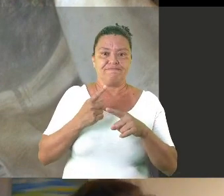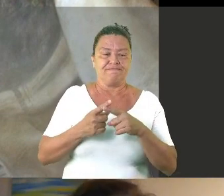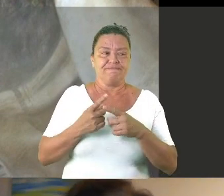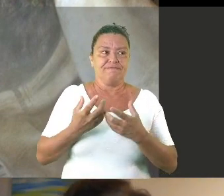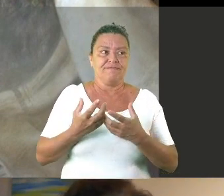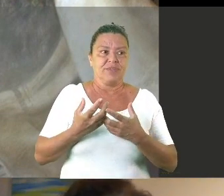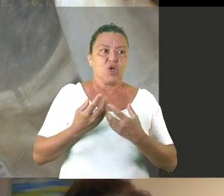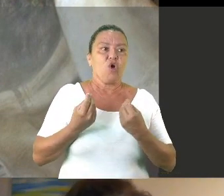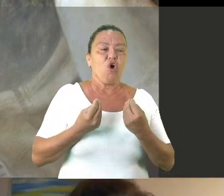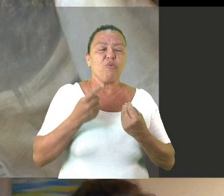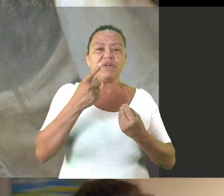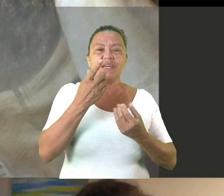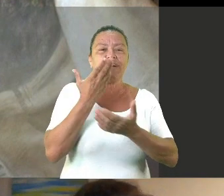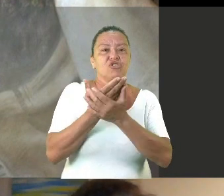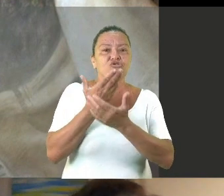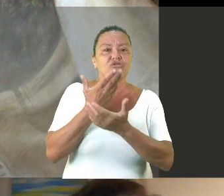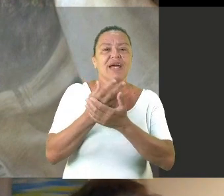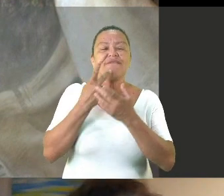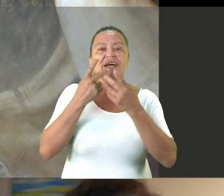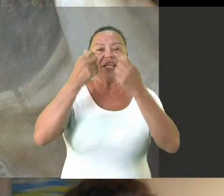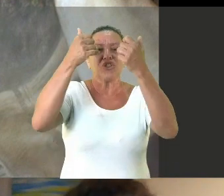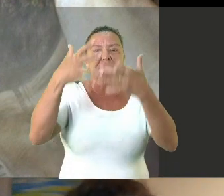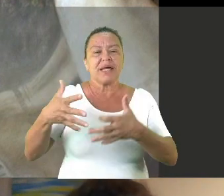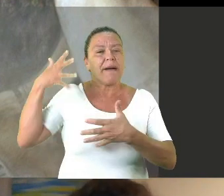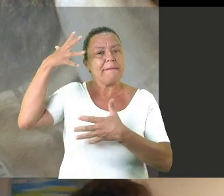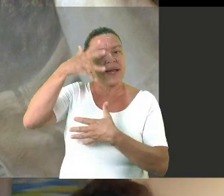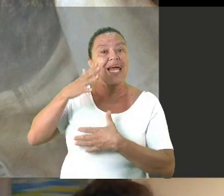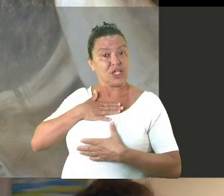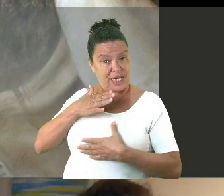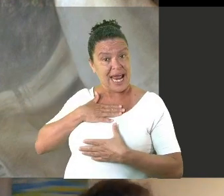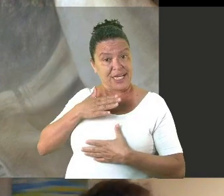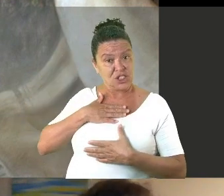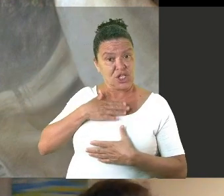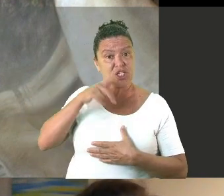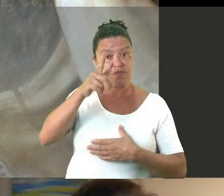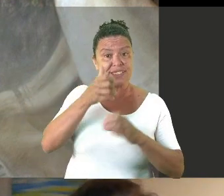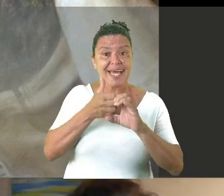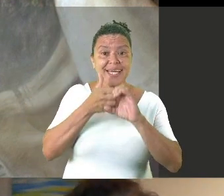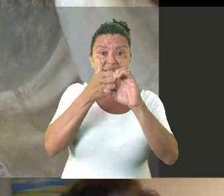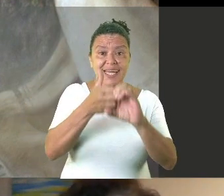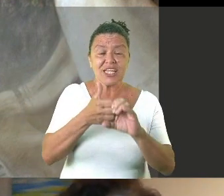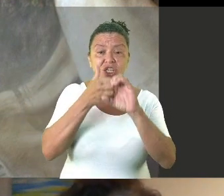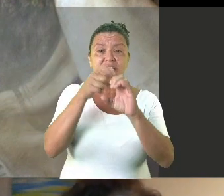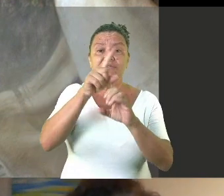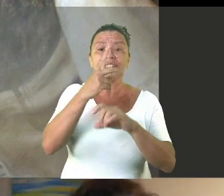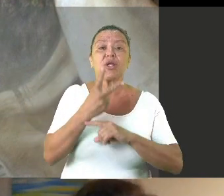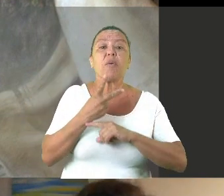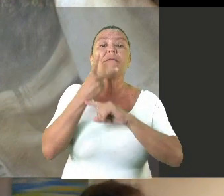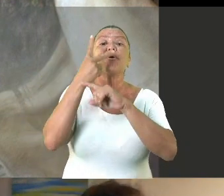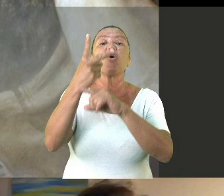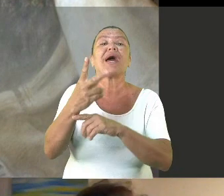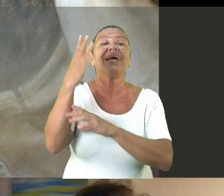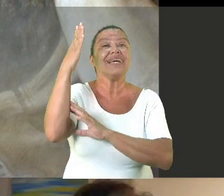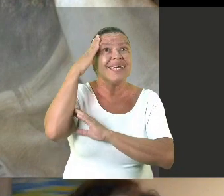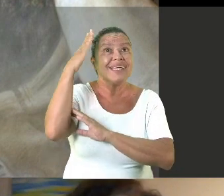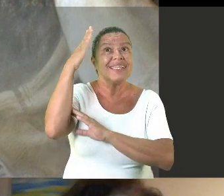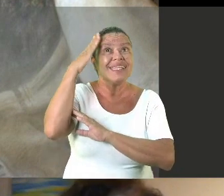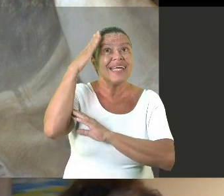faz sentido para nós, principalmente para nós cristãos, se nós não procurarmos compreender